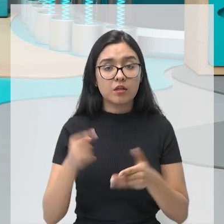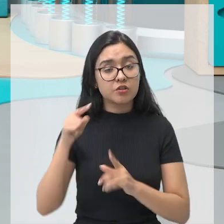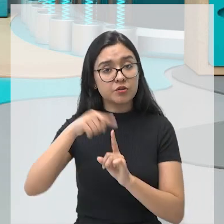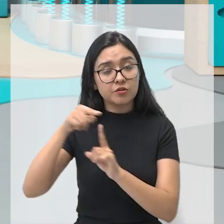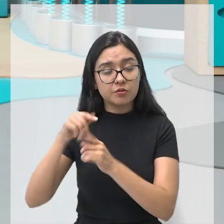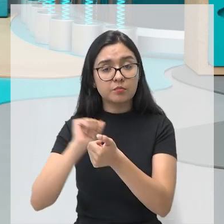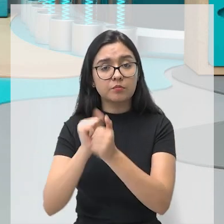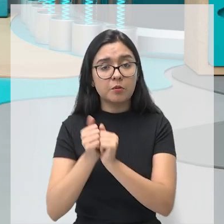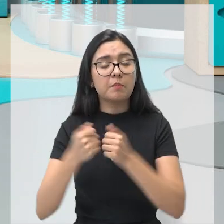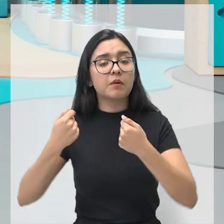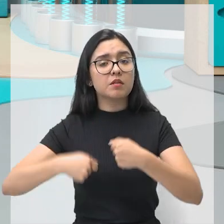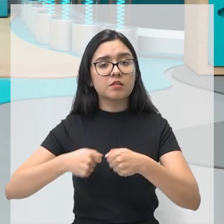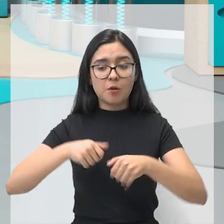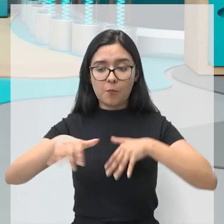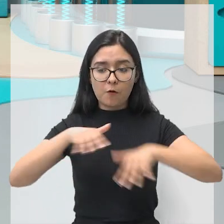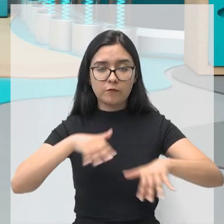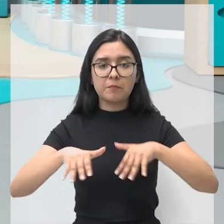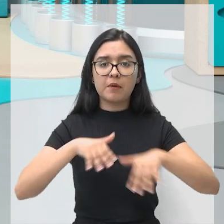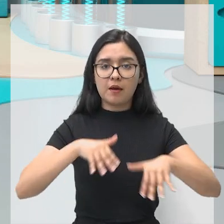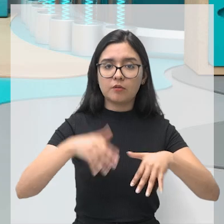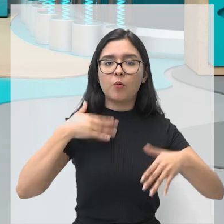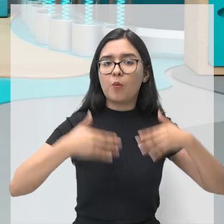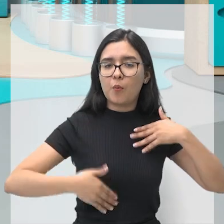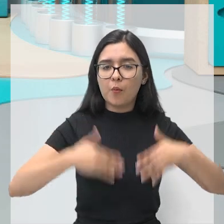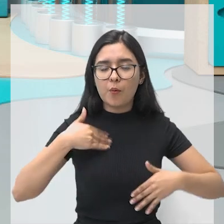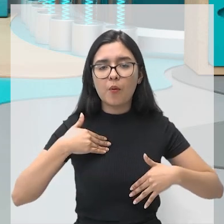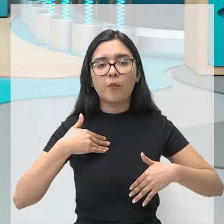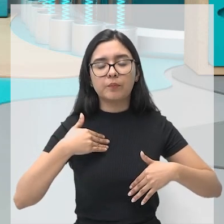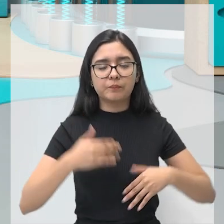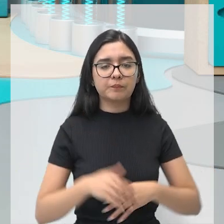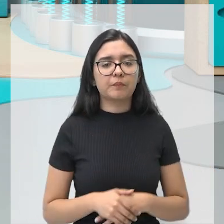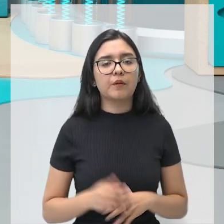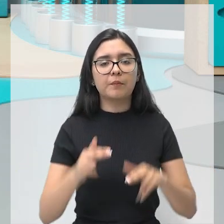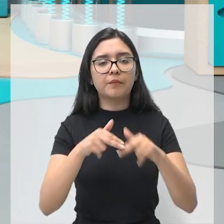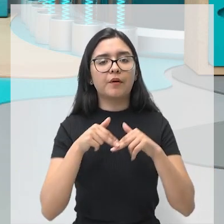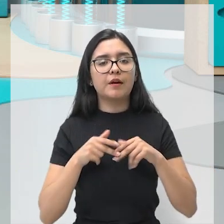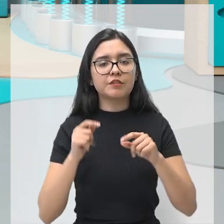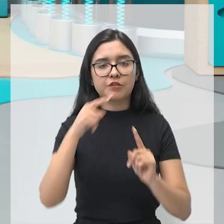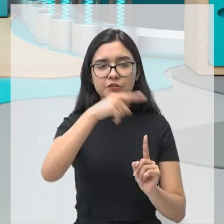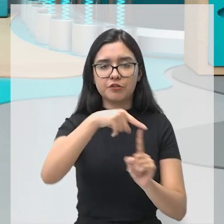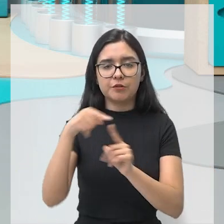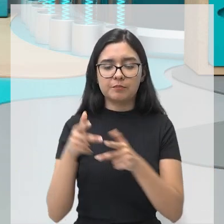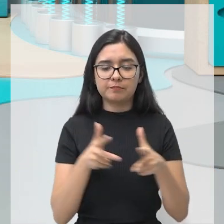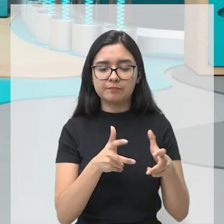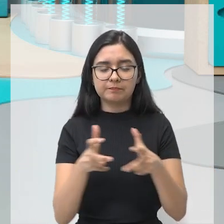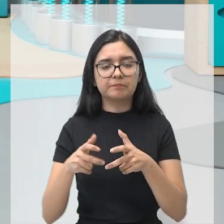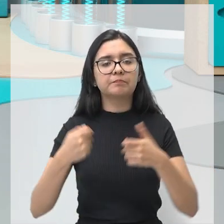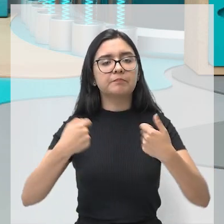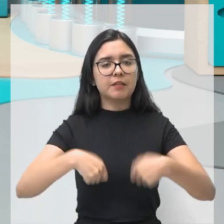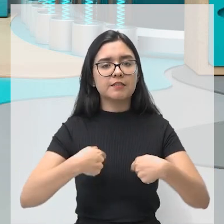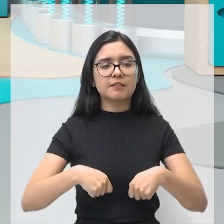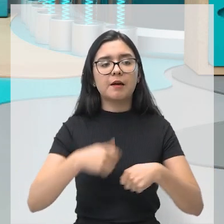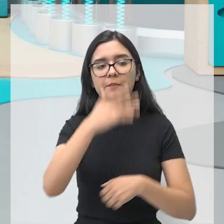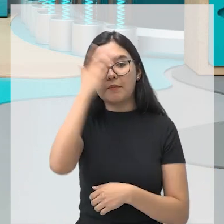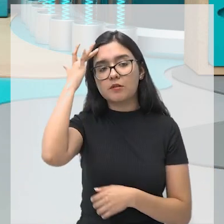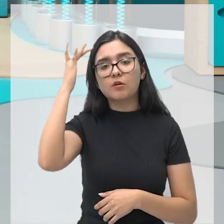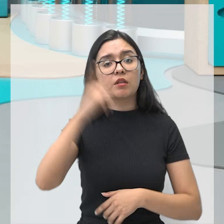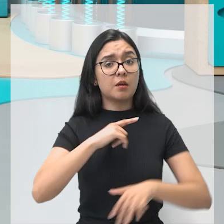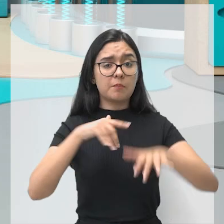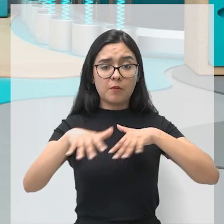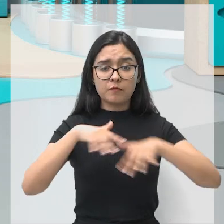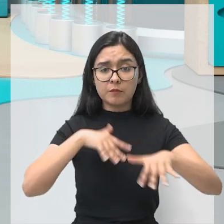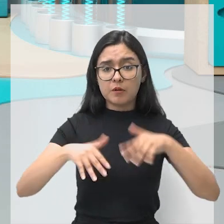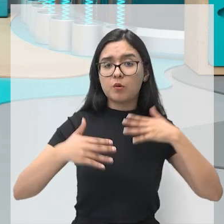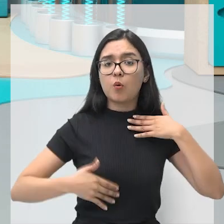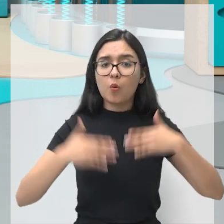movimentar para poder interagir com a máquina. Isso porque esses videogames requerem dos participantes movimentos